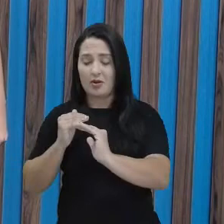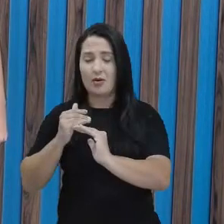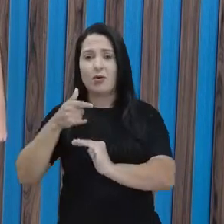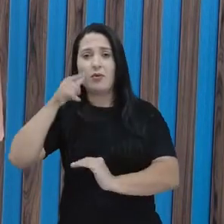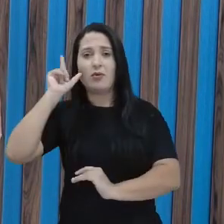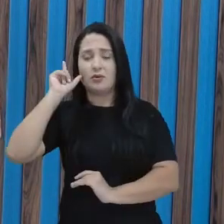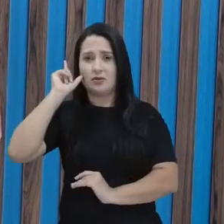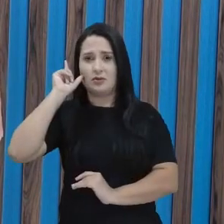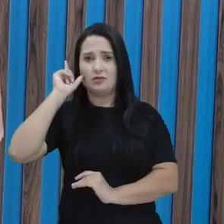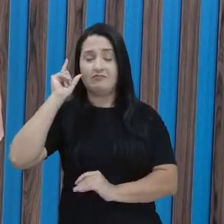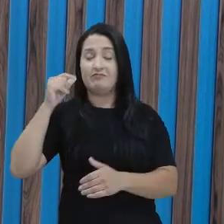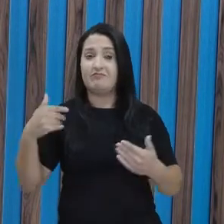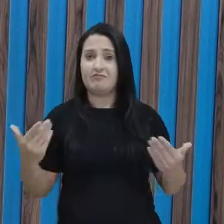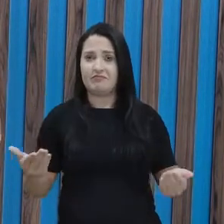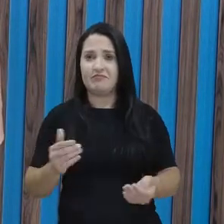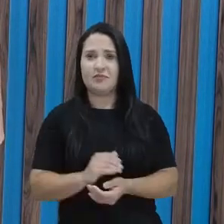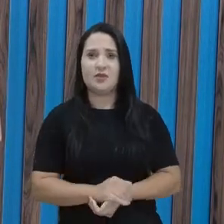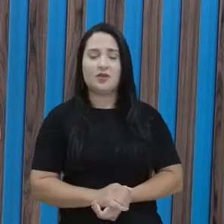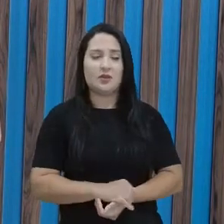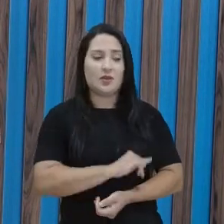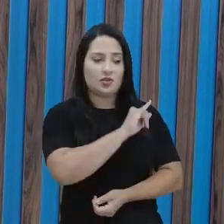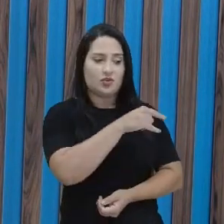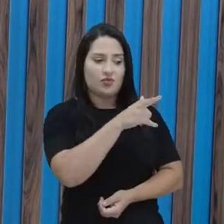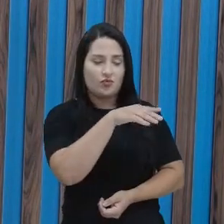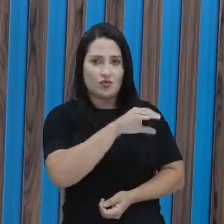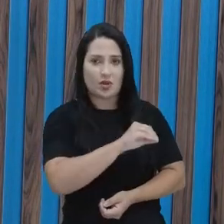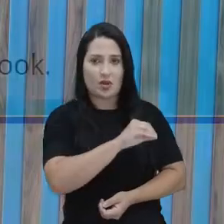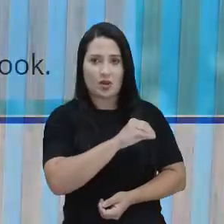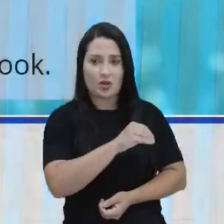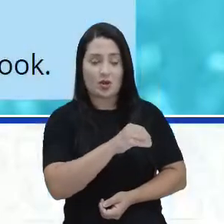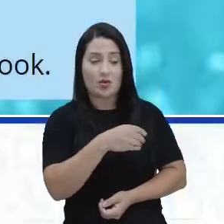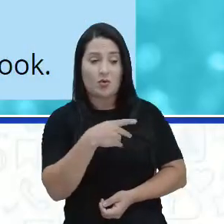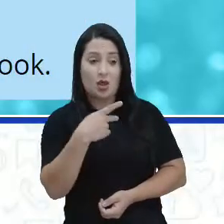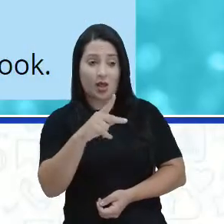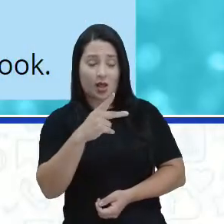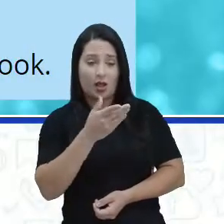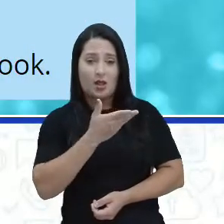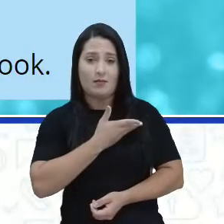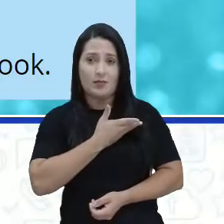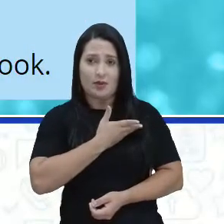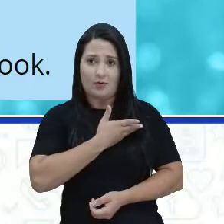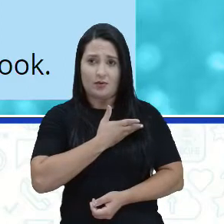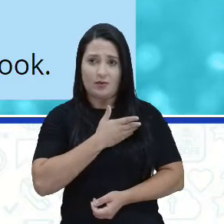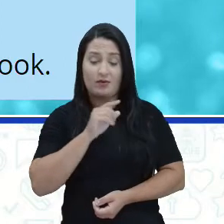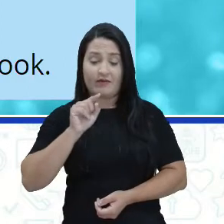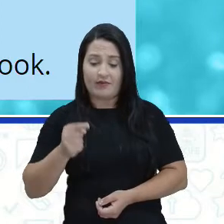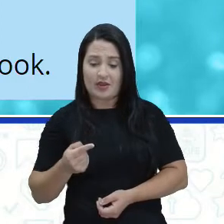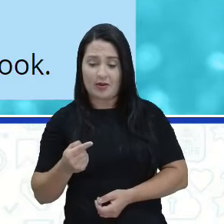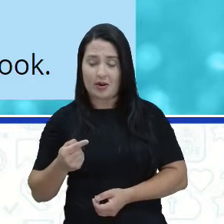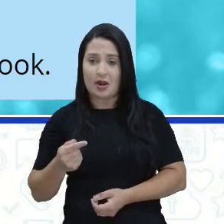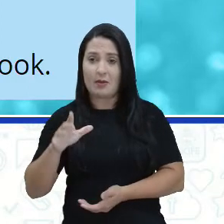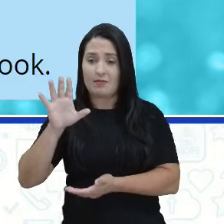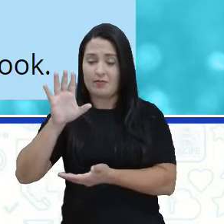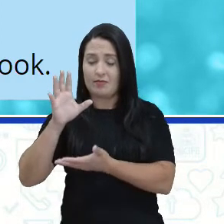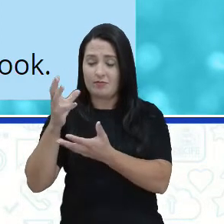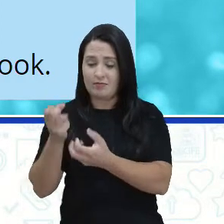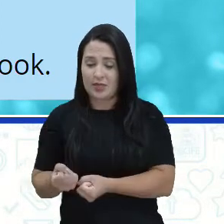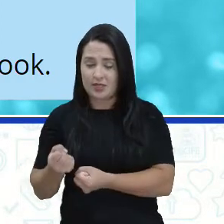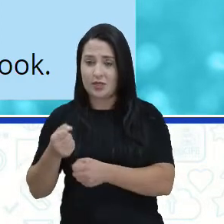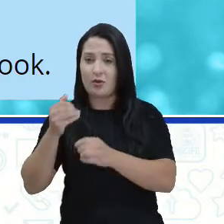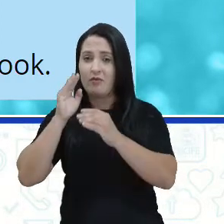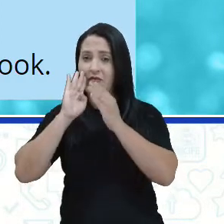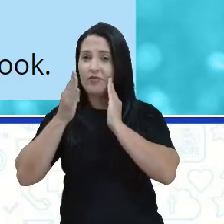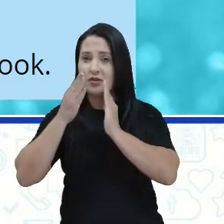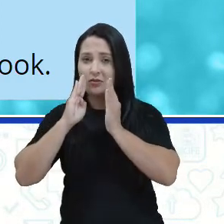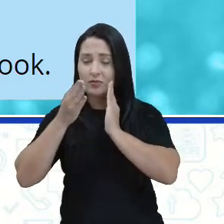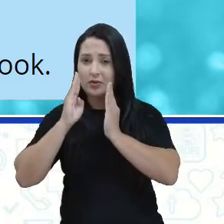ontem. João, vírgula, o seu amigo, vírgula, me adicionou no Facebook. Então, observem que aqui